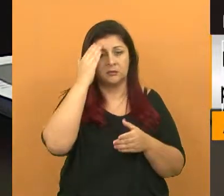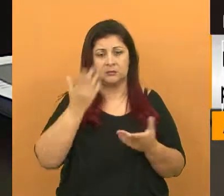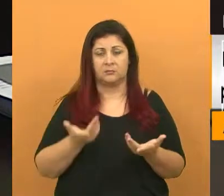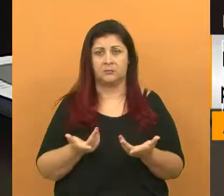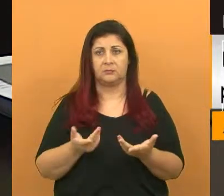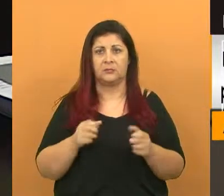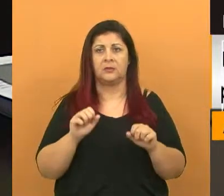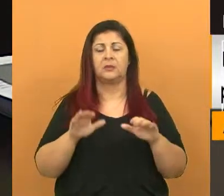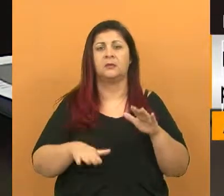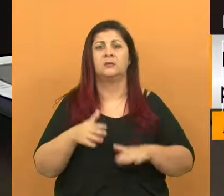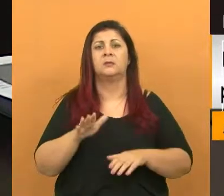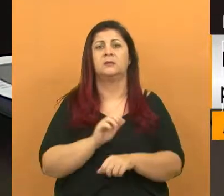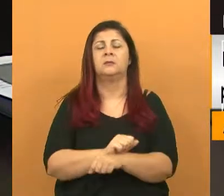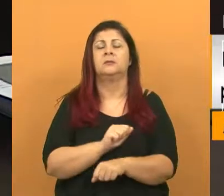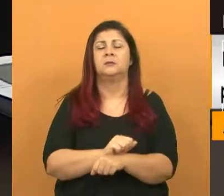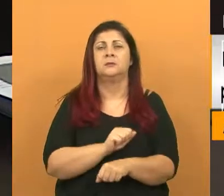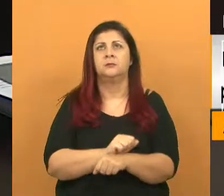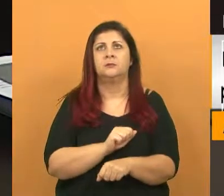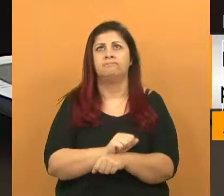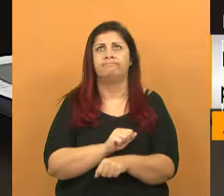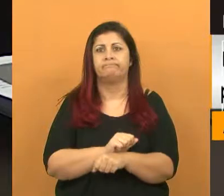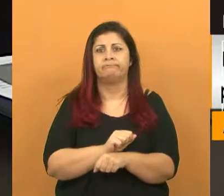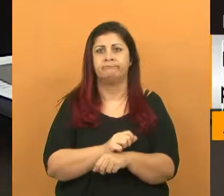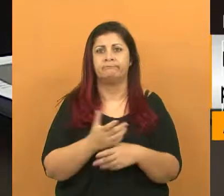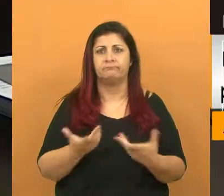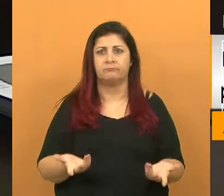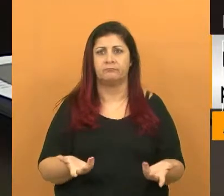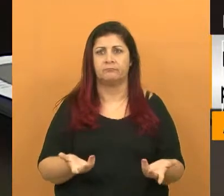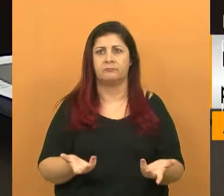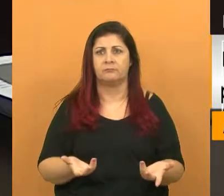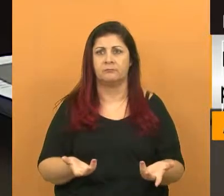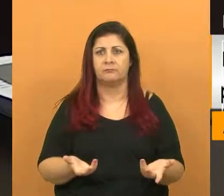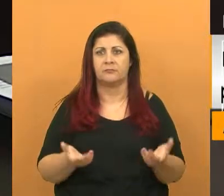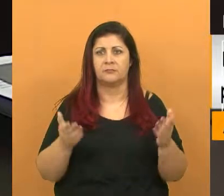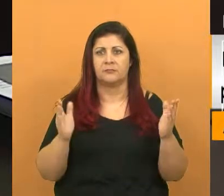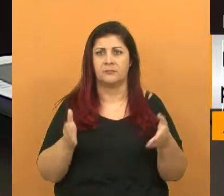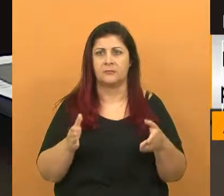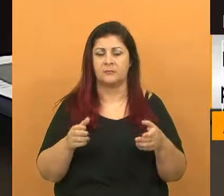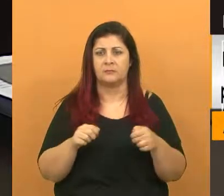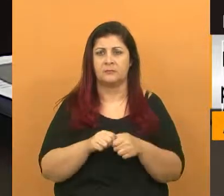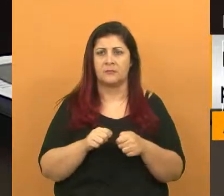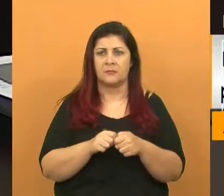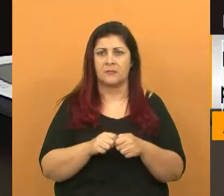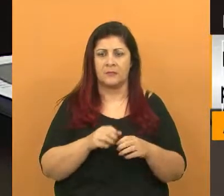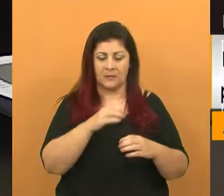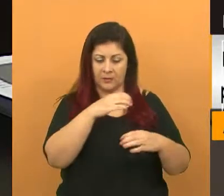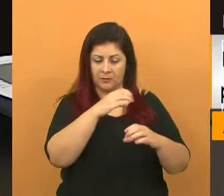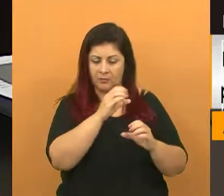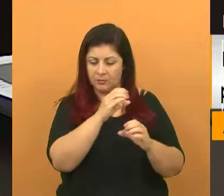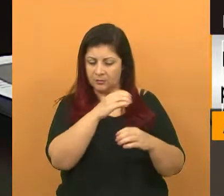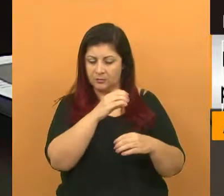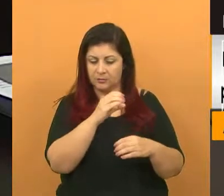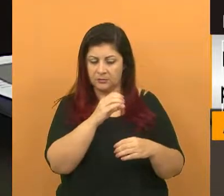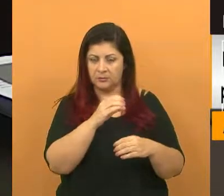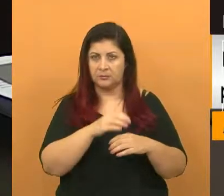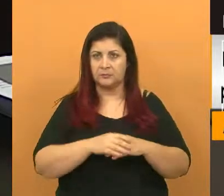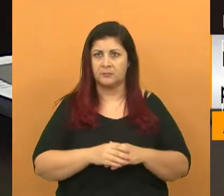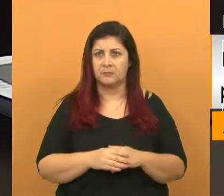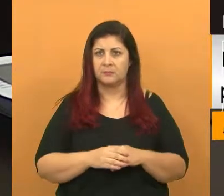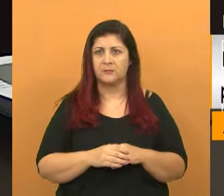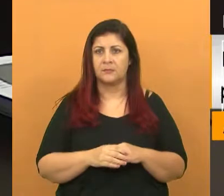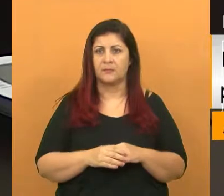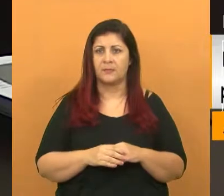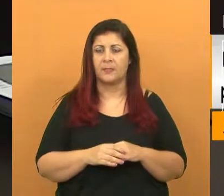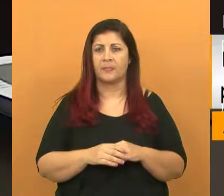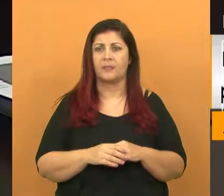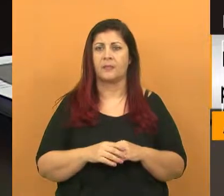tempo esperando na Santa Casa, que é você conseguir fazer o diagnóstico. Então, a gente, você faz a biópsia, opera, e tem um exame que chama imunohistoquímica, que